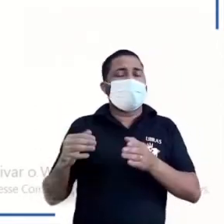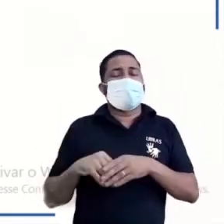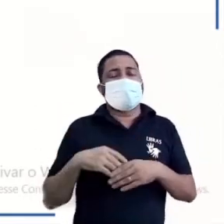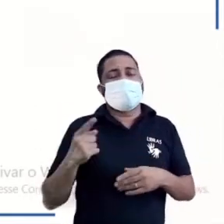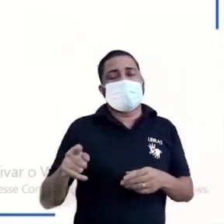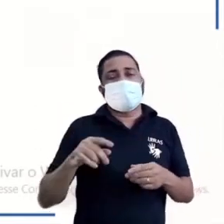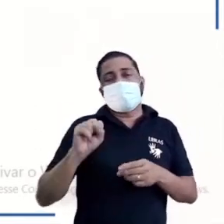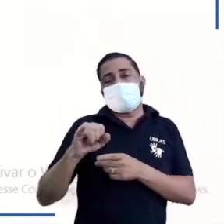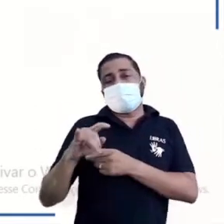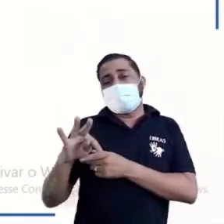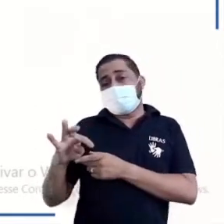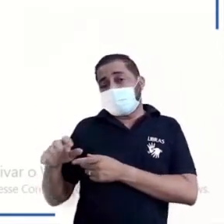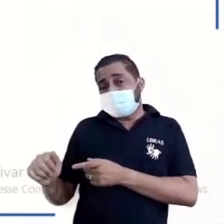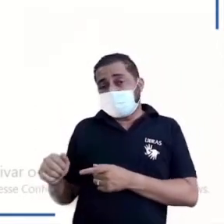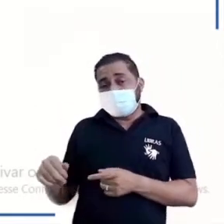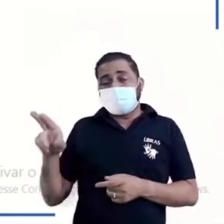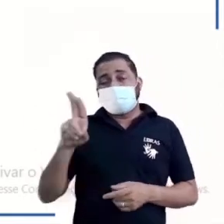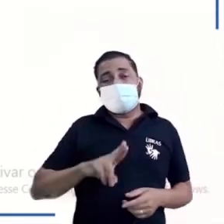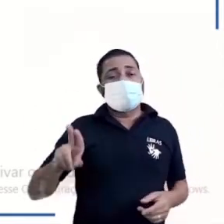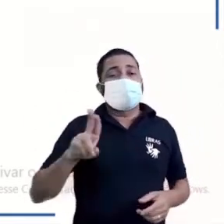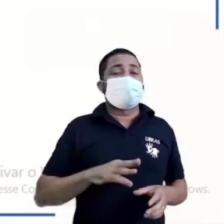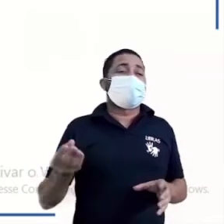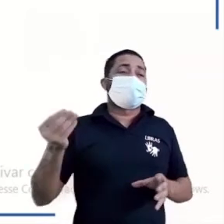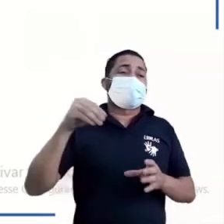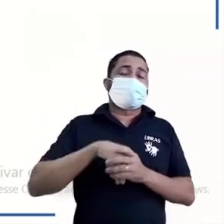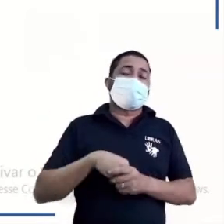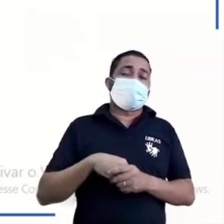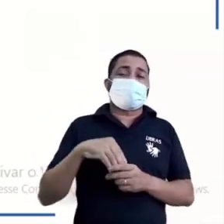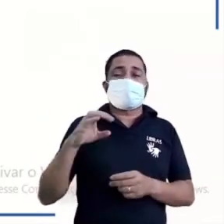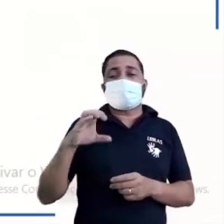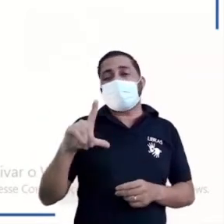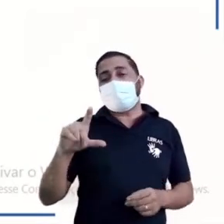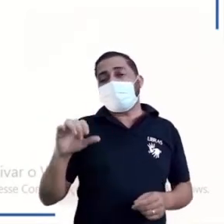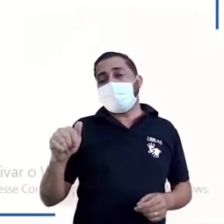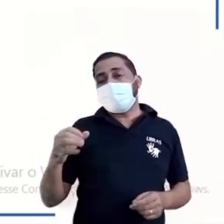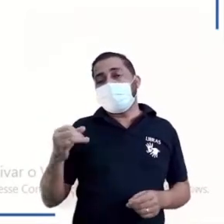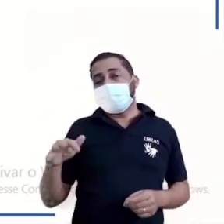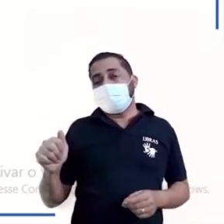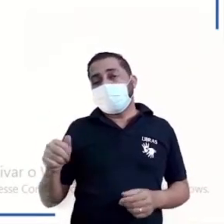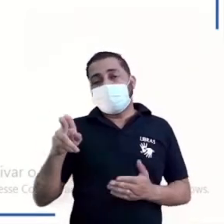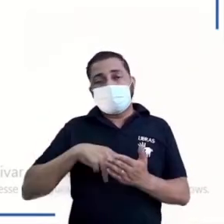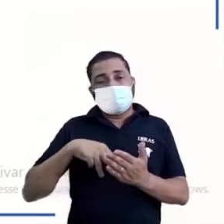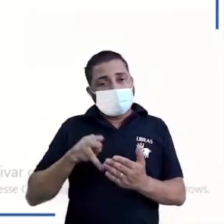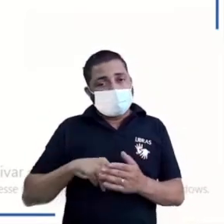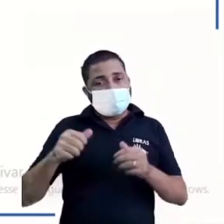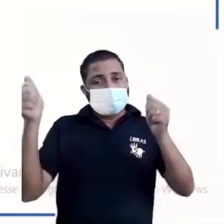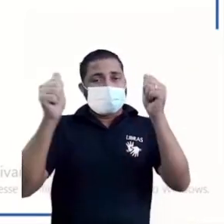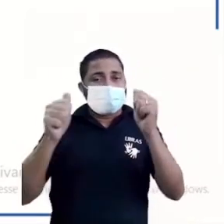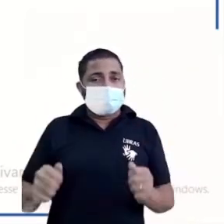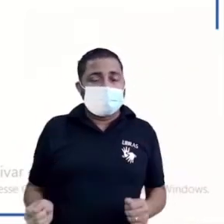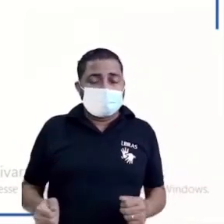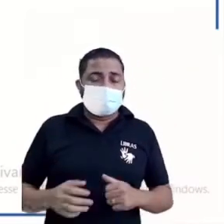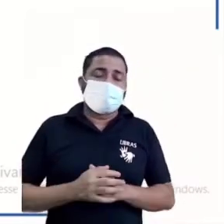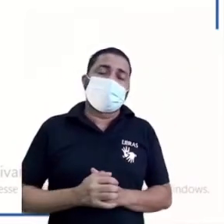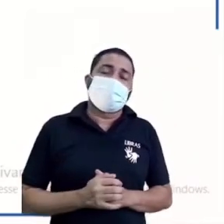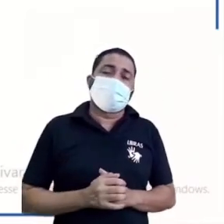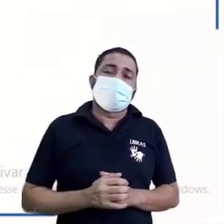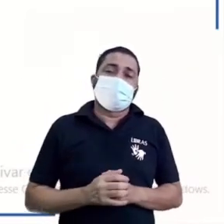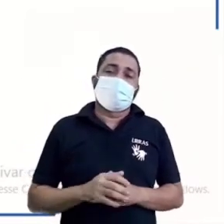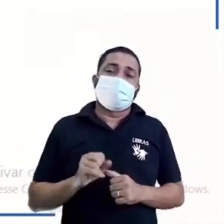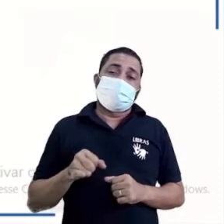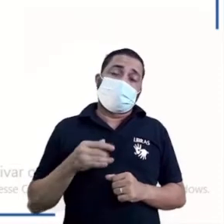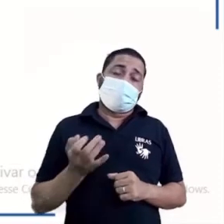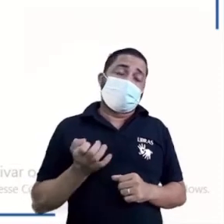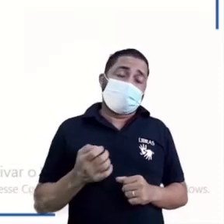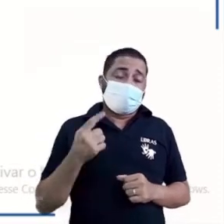muito utilizada dentro da composição clássica, seja ela da pintura, escultura ou arquitetura, se vocês